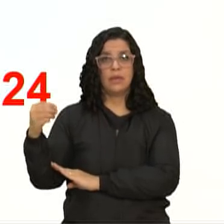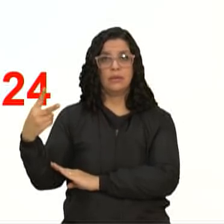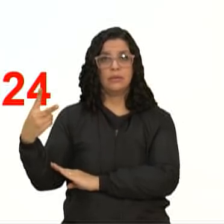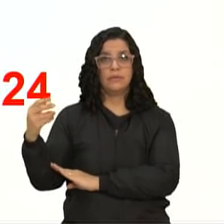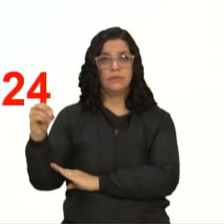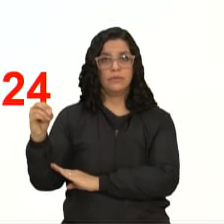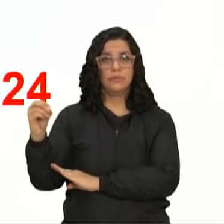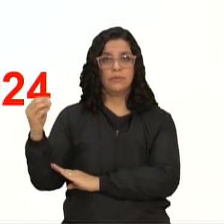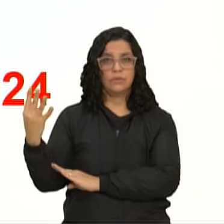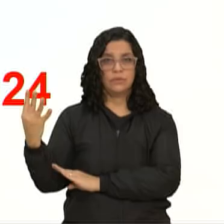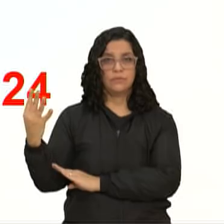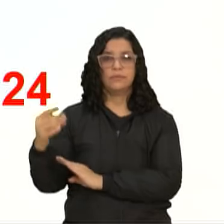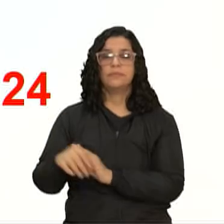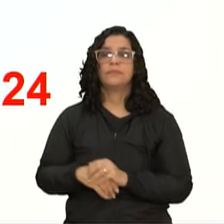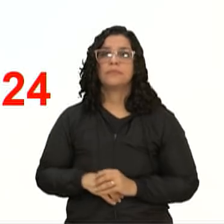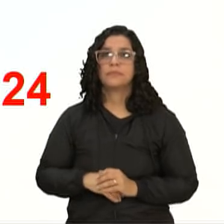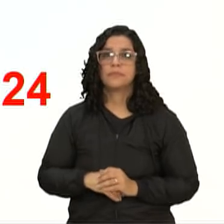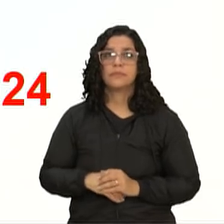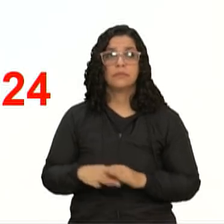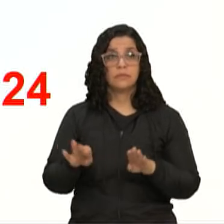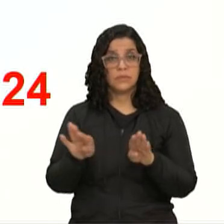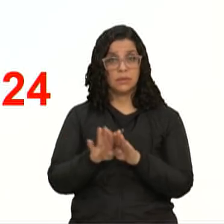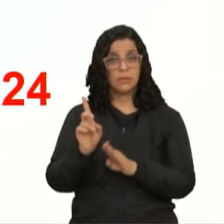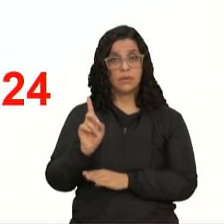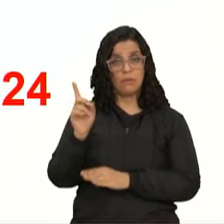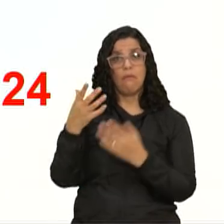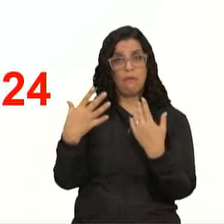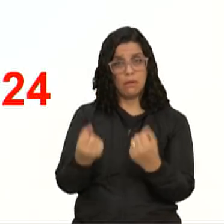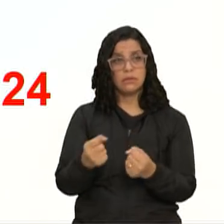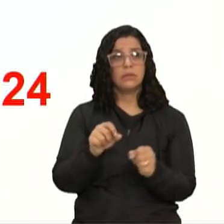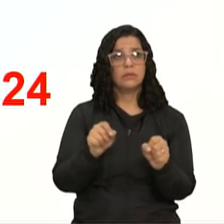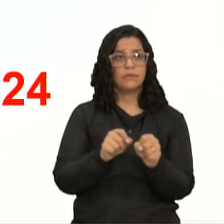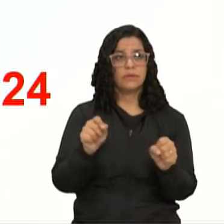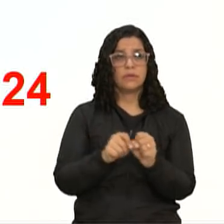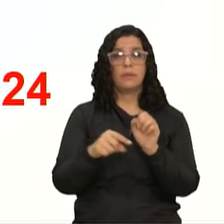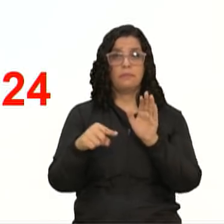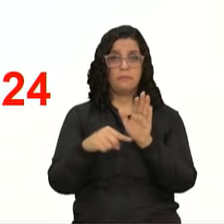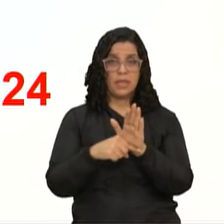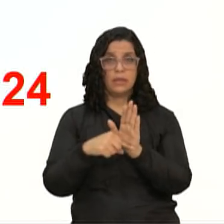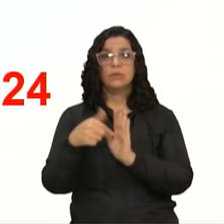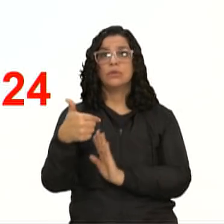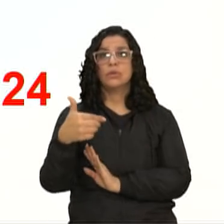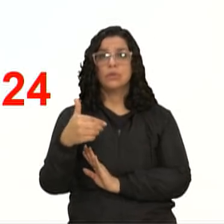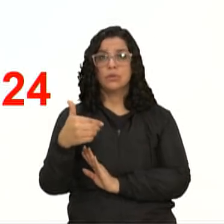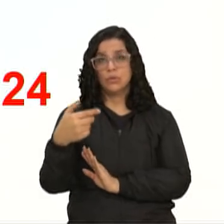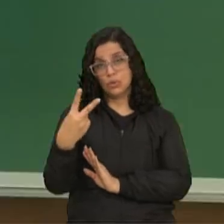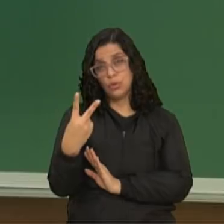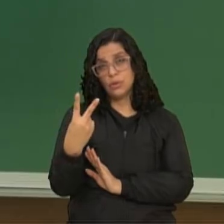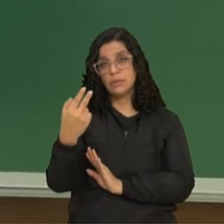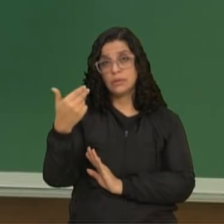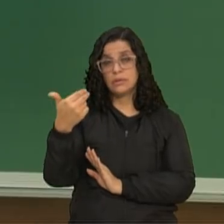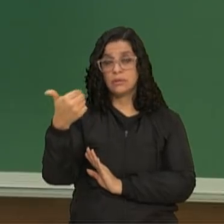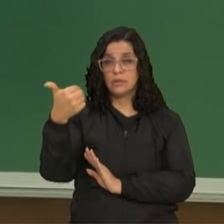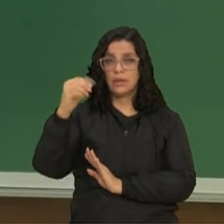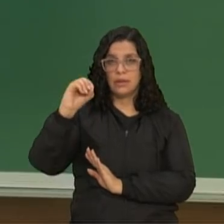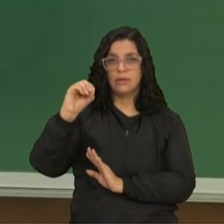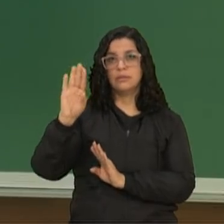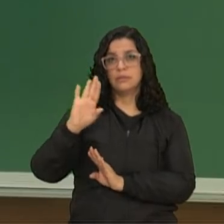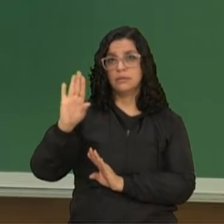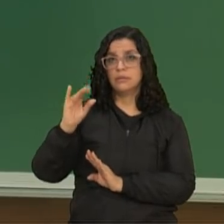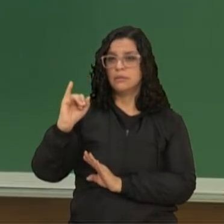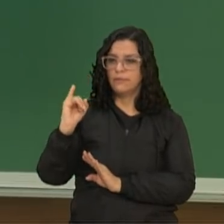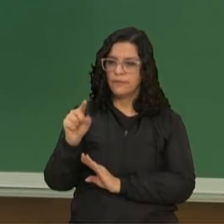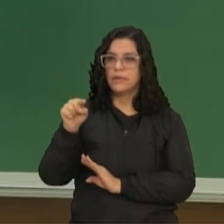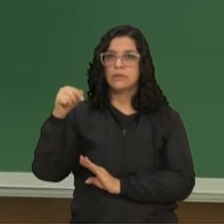menos 1024. Que também seria aceitável fazer menos 2 elevado à 10ª. Tranquilo, gente?